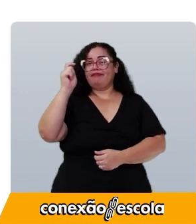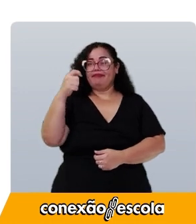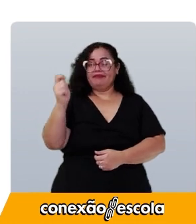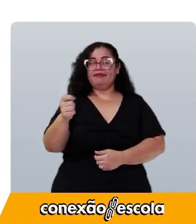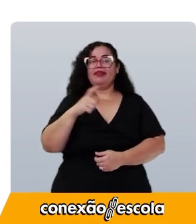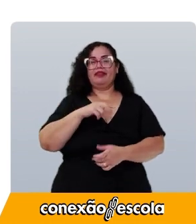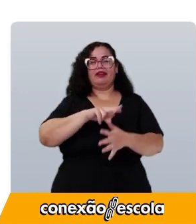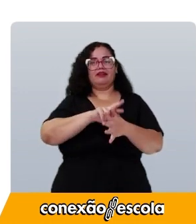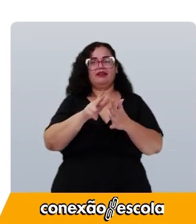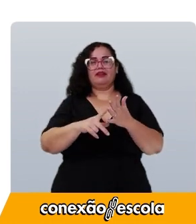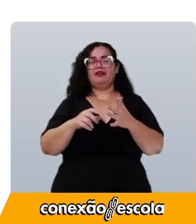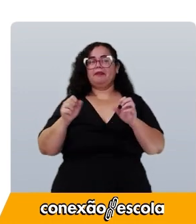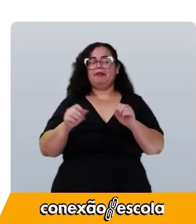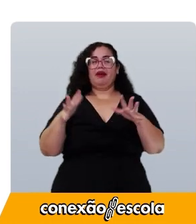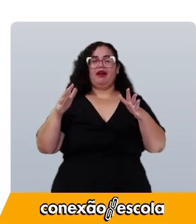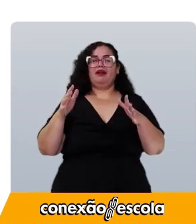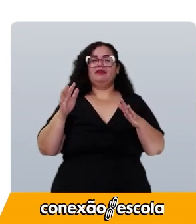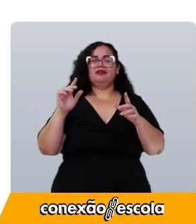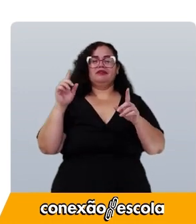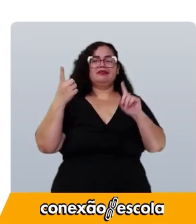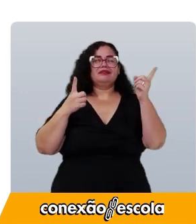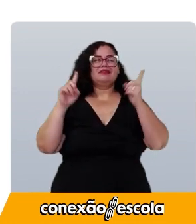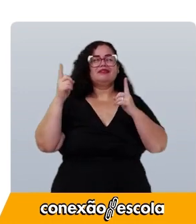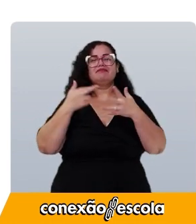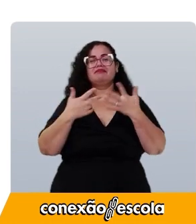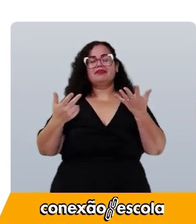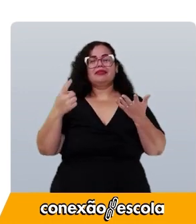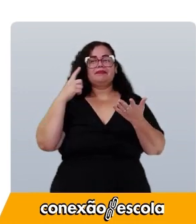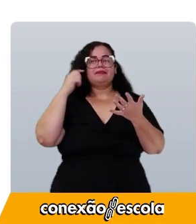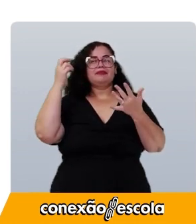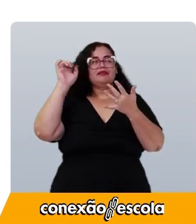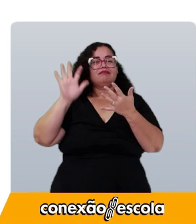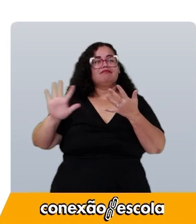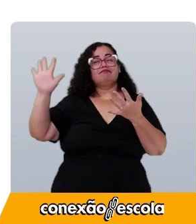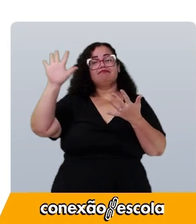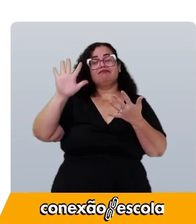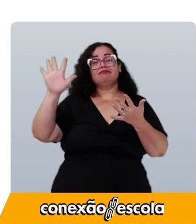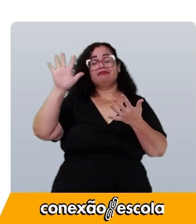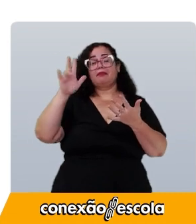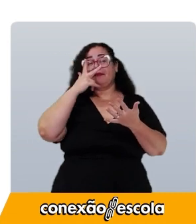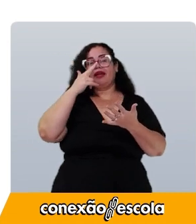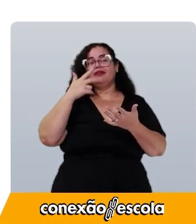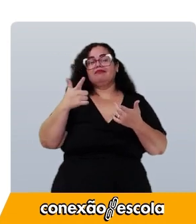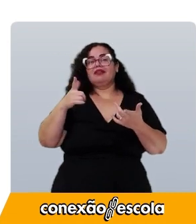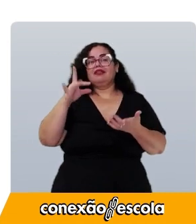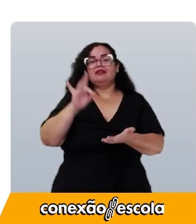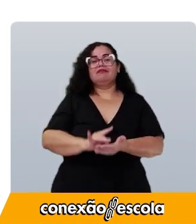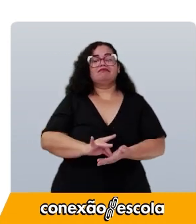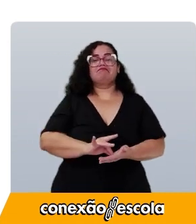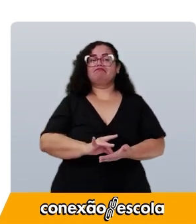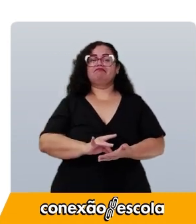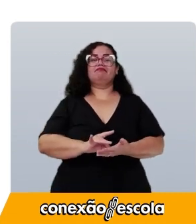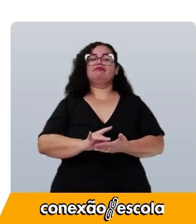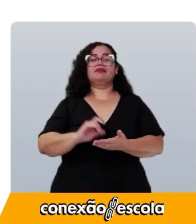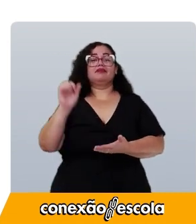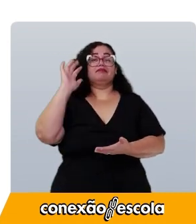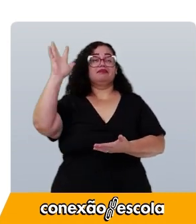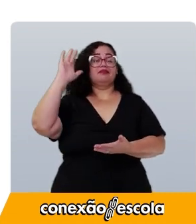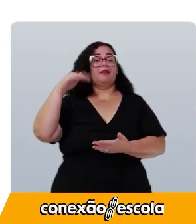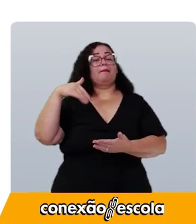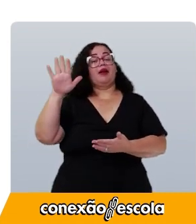elemento mágico, fantasioso, algo mais fora da realidade, em que